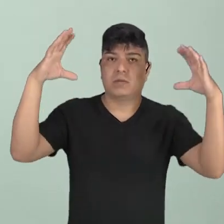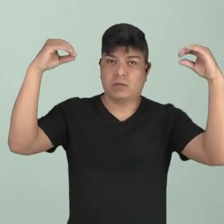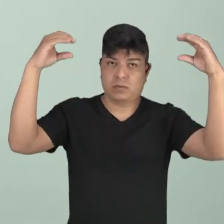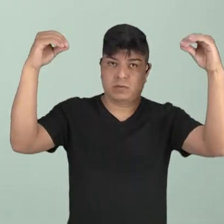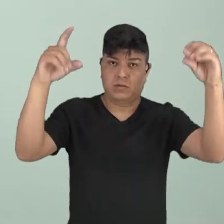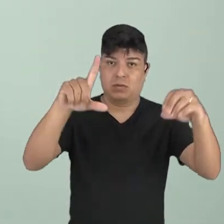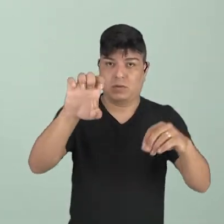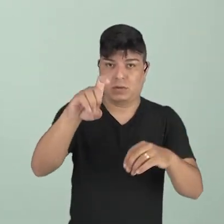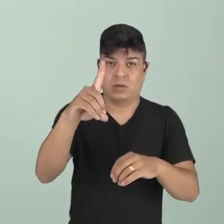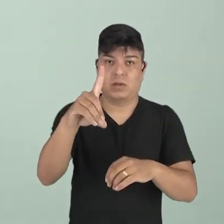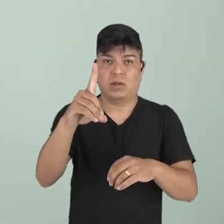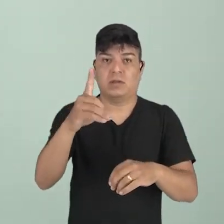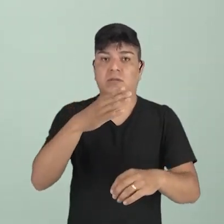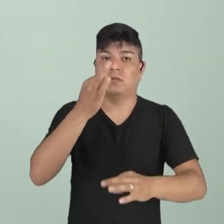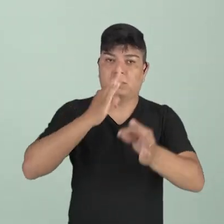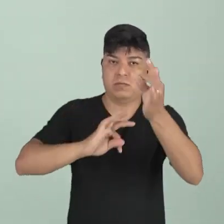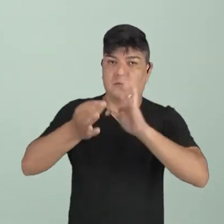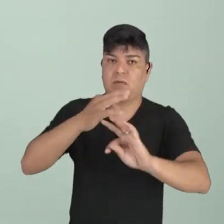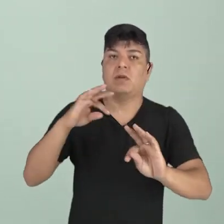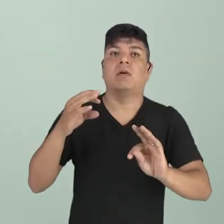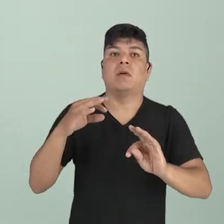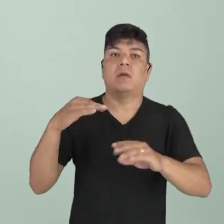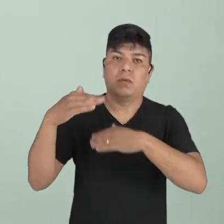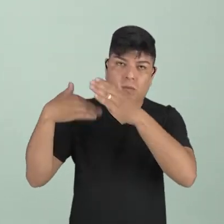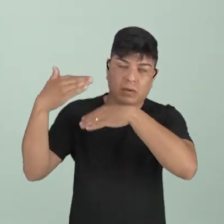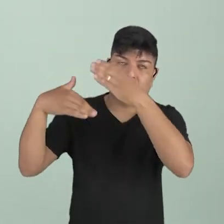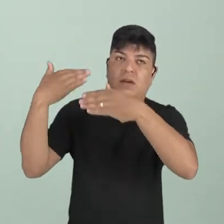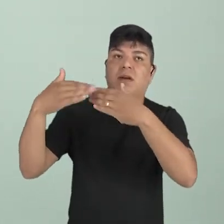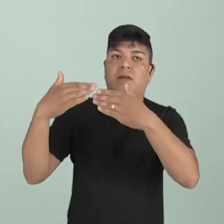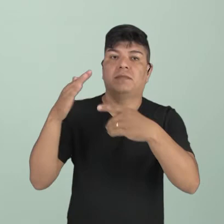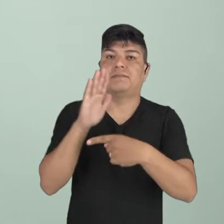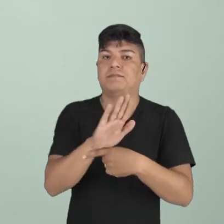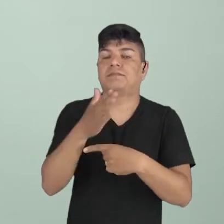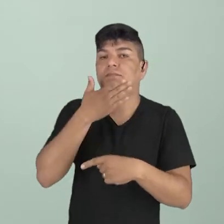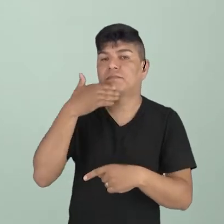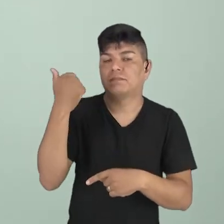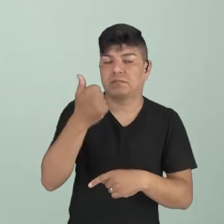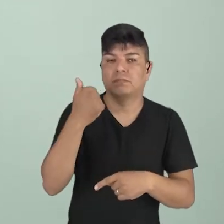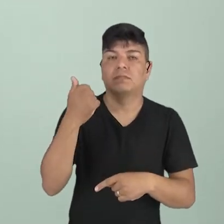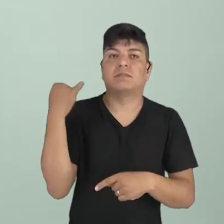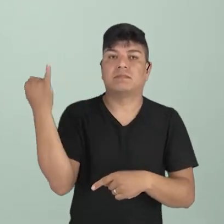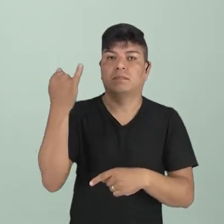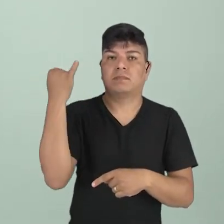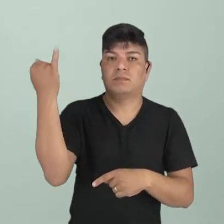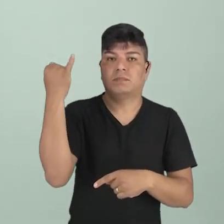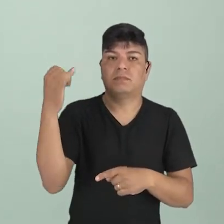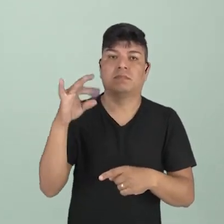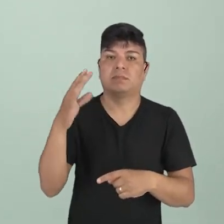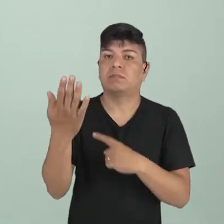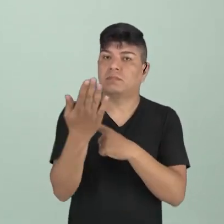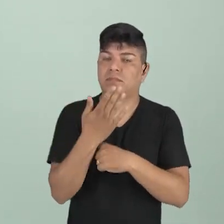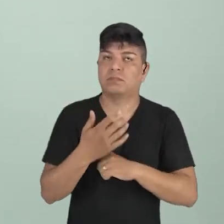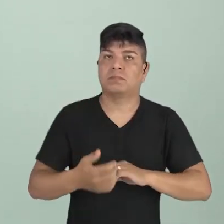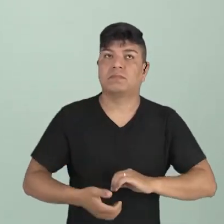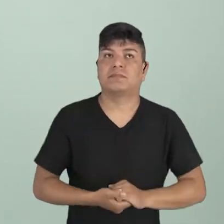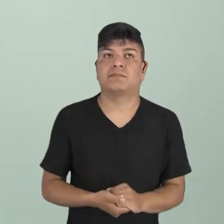tecnológico que está impactando na iluminação pública, tá? É um ponto muito interessante e que vem só a nos beneficiar,